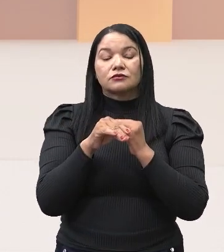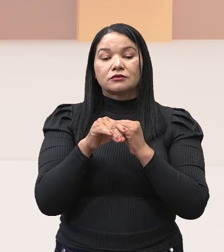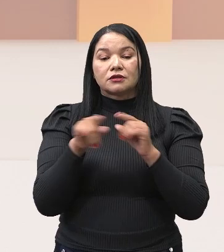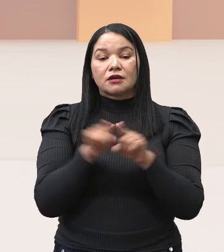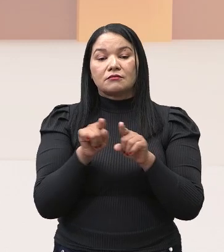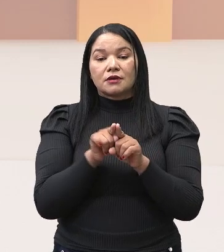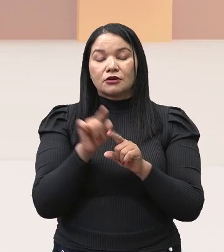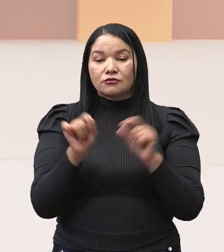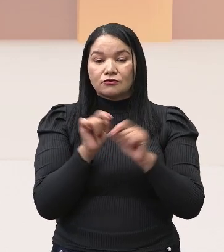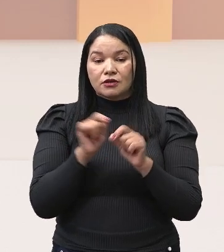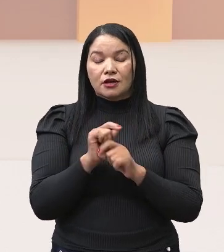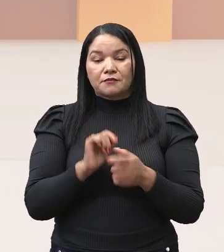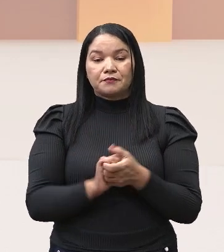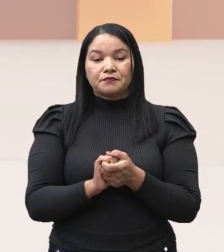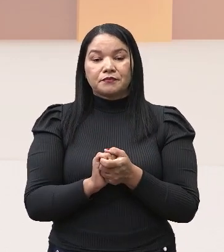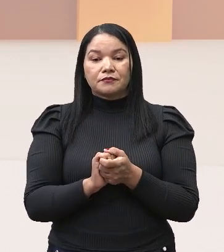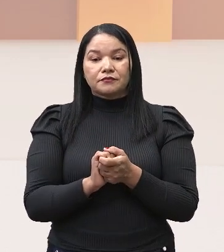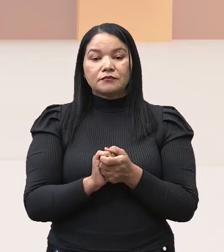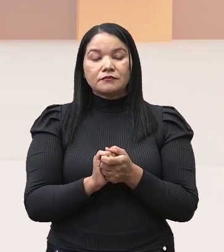seus dialetos,